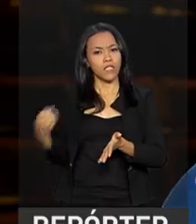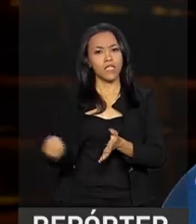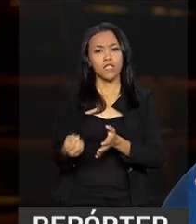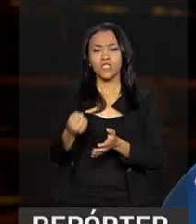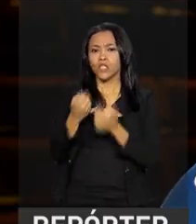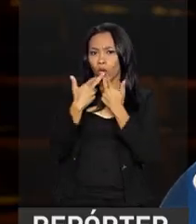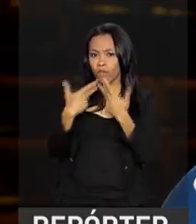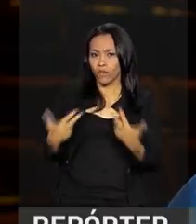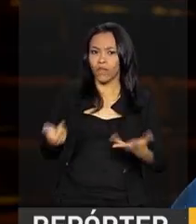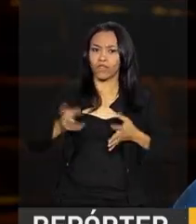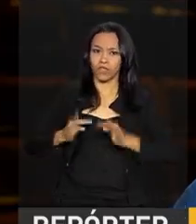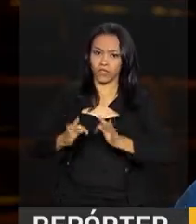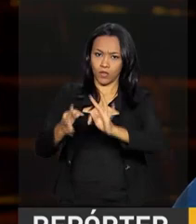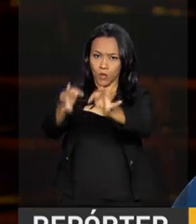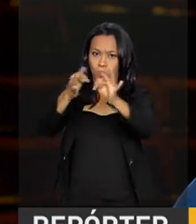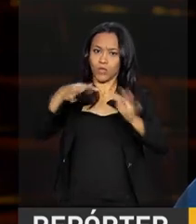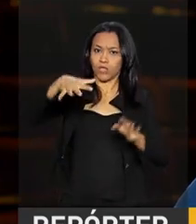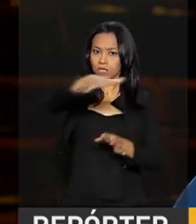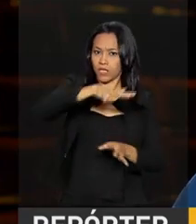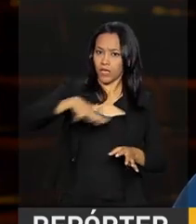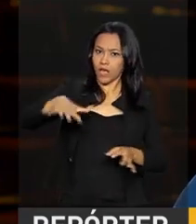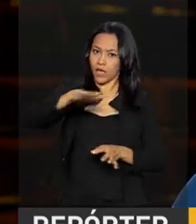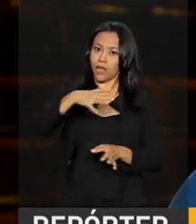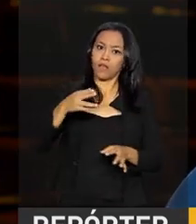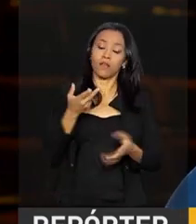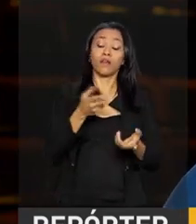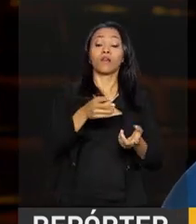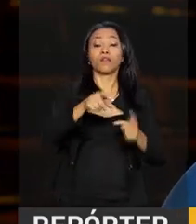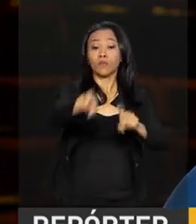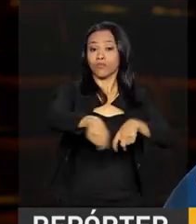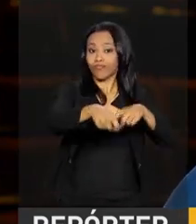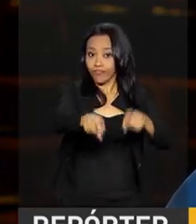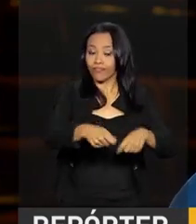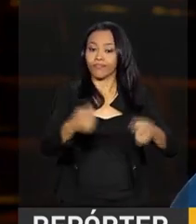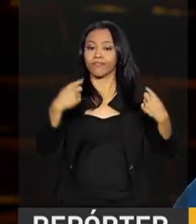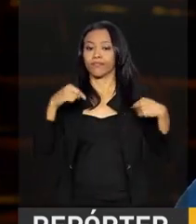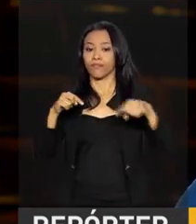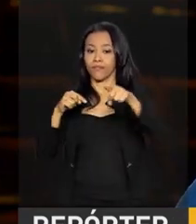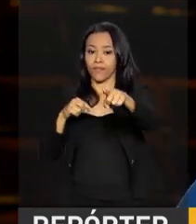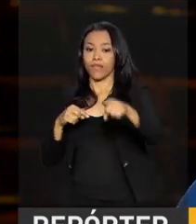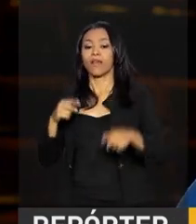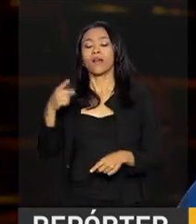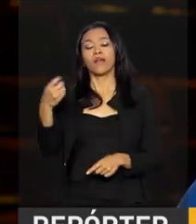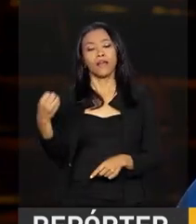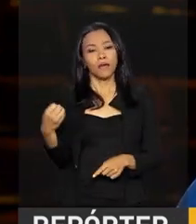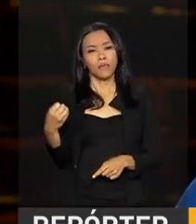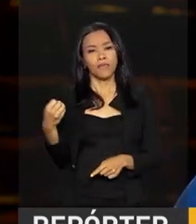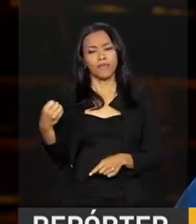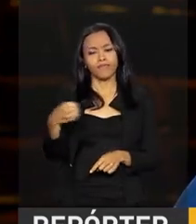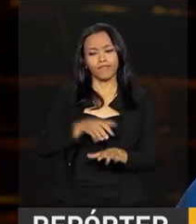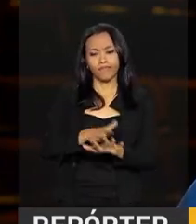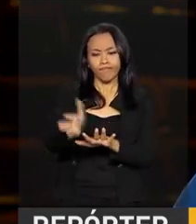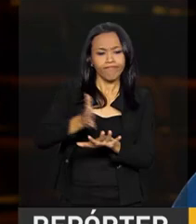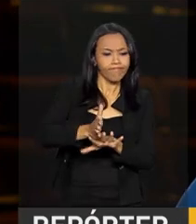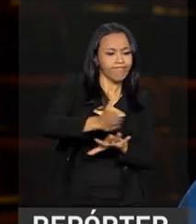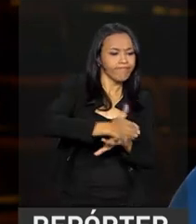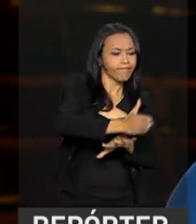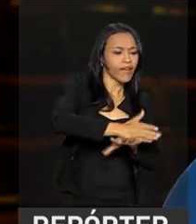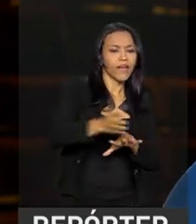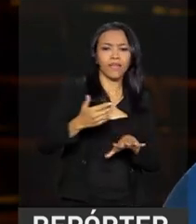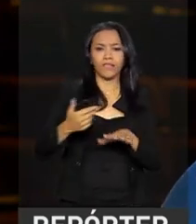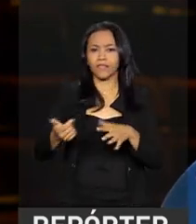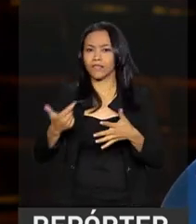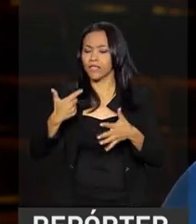campo é uma homenagem na verdade pra toda a rede de pesquisa e inovação que ajuda a agricultura brasileira